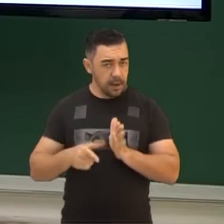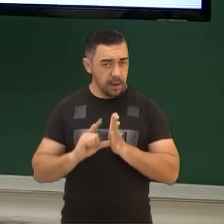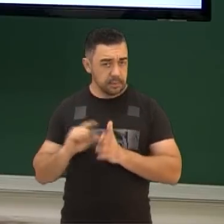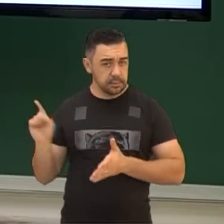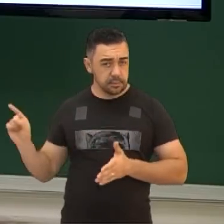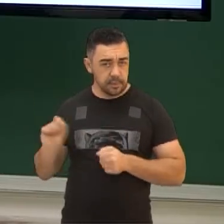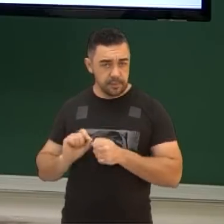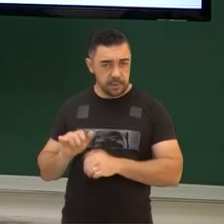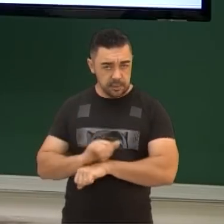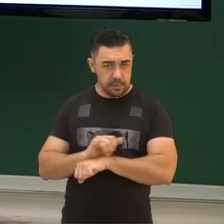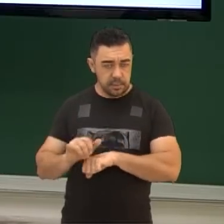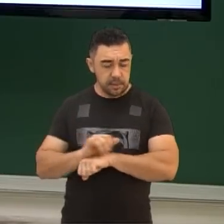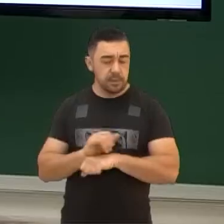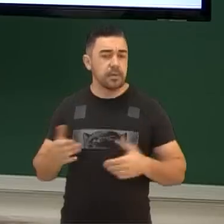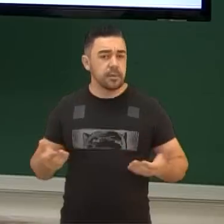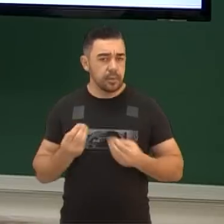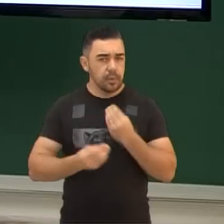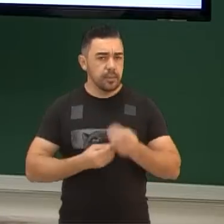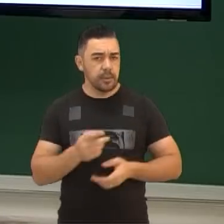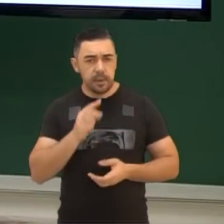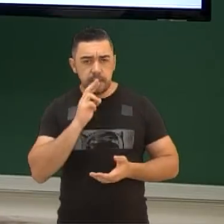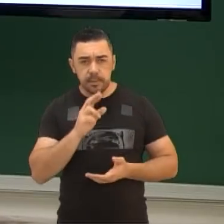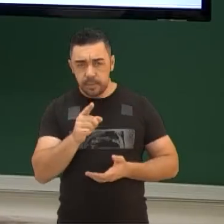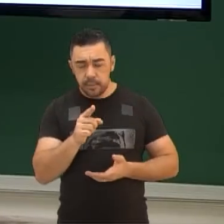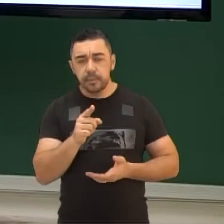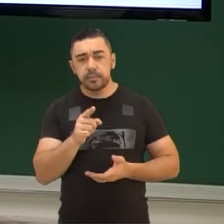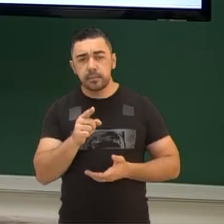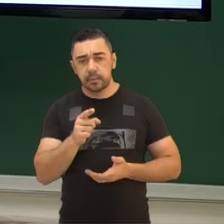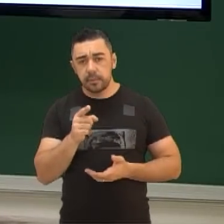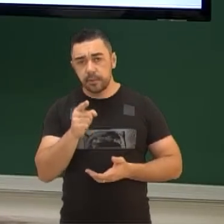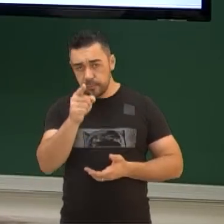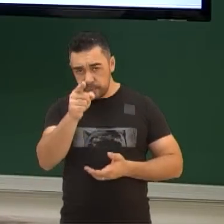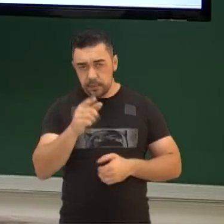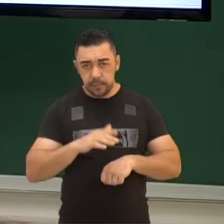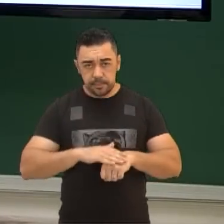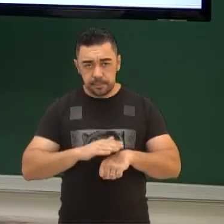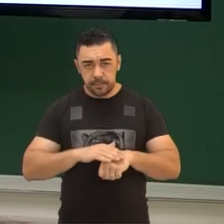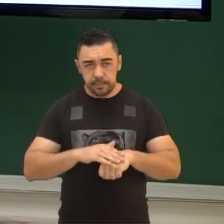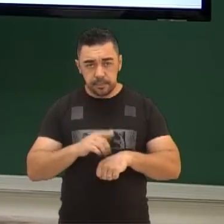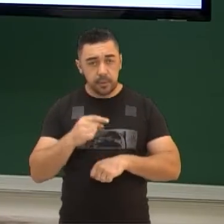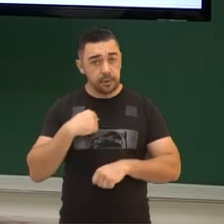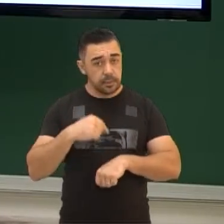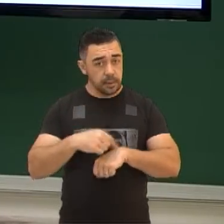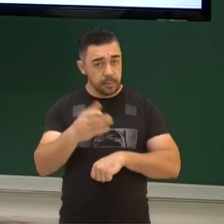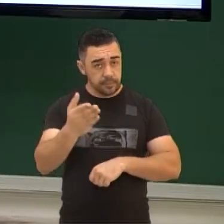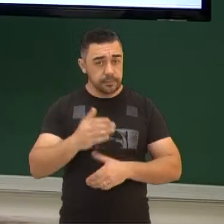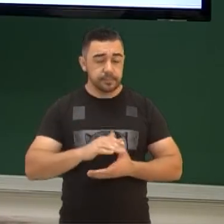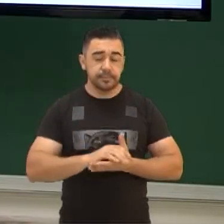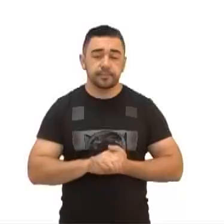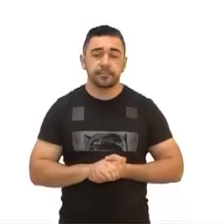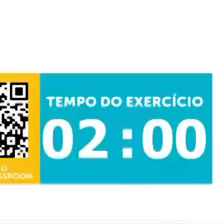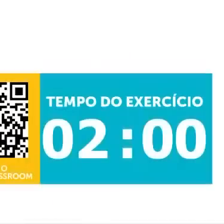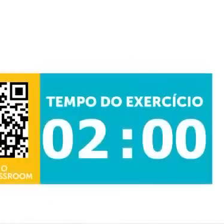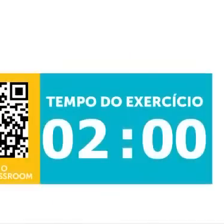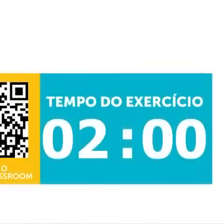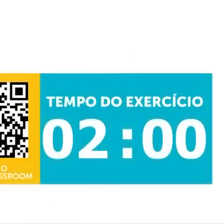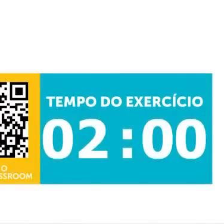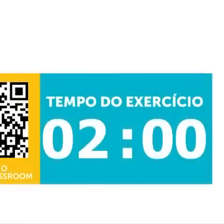estratégia que nós utilizamos ali, tá bom? Anteriormente, agora é com vocês. Vou dar um tempinho e já volto com a resposta.